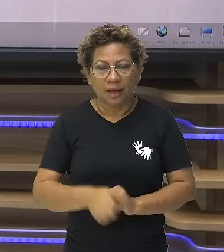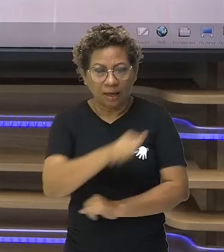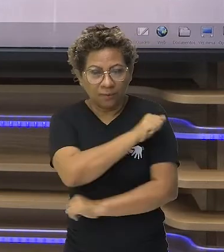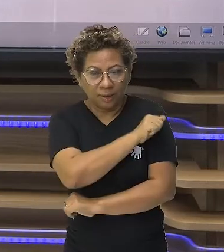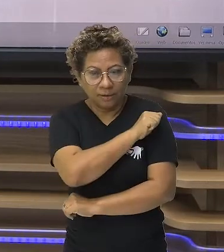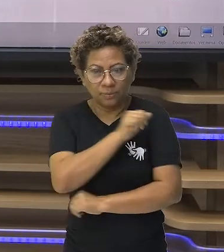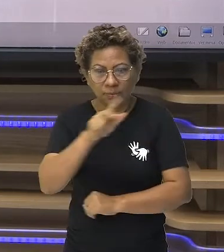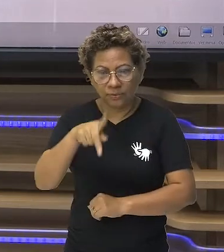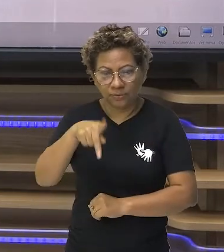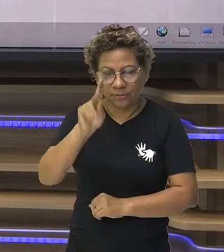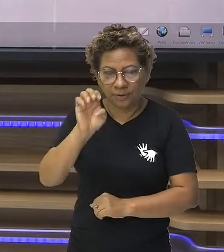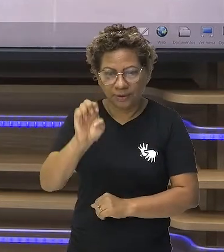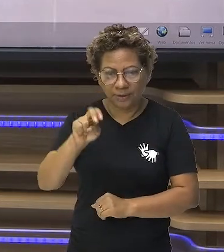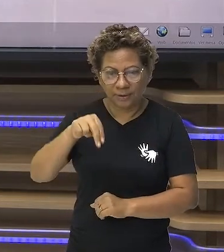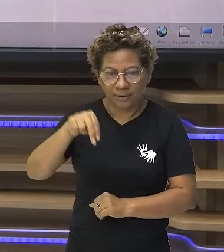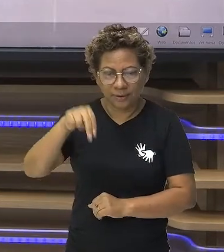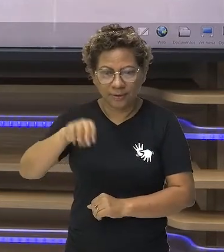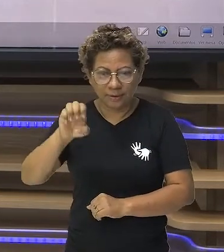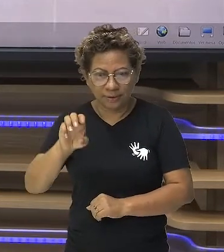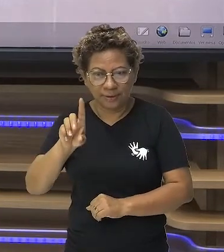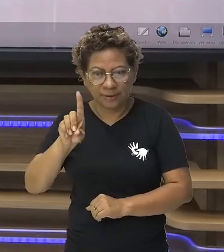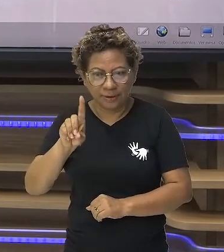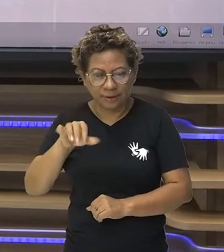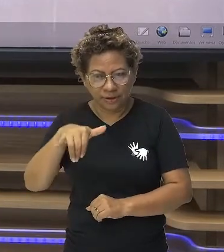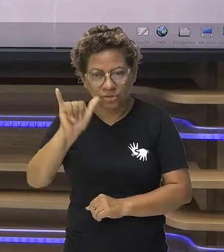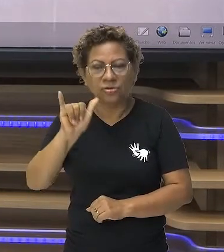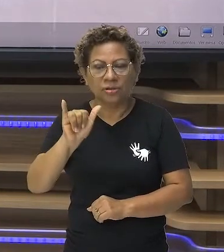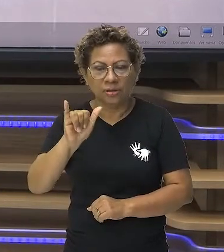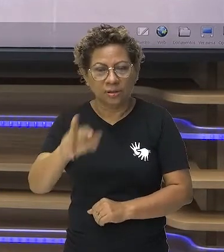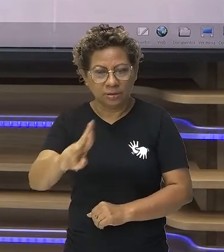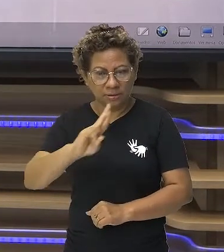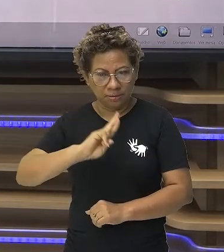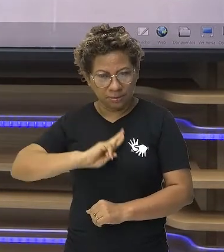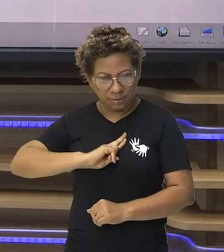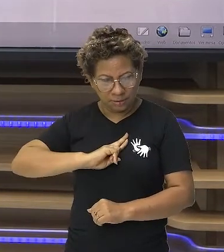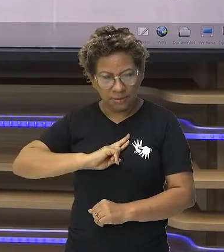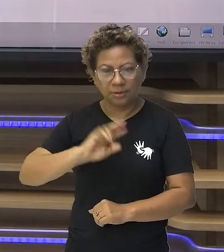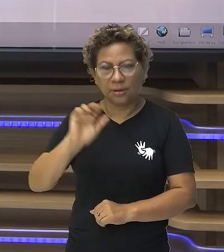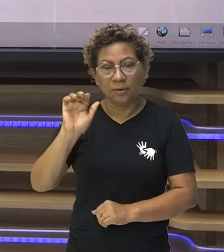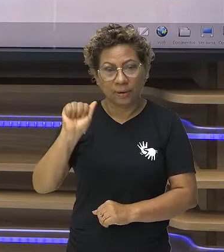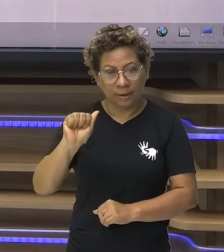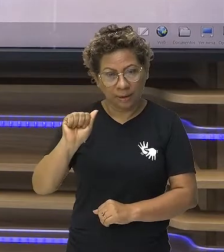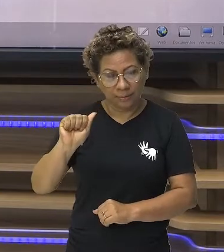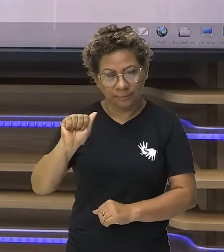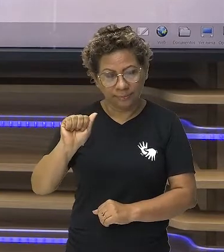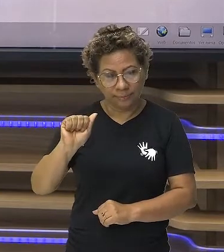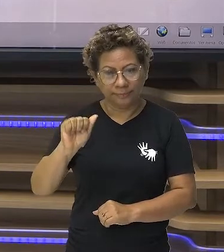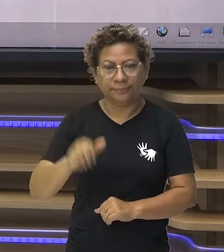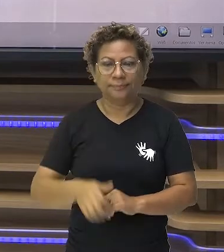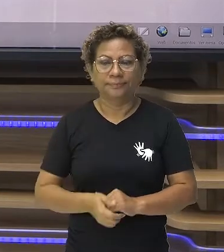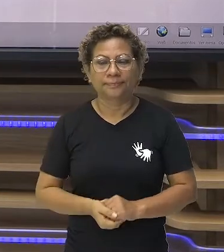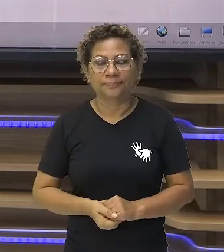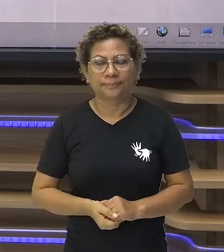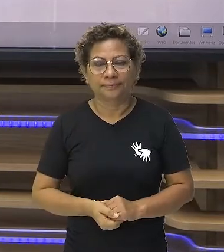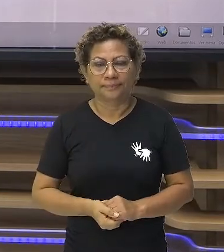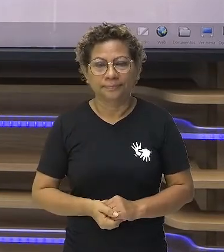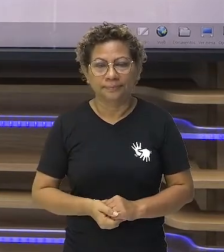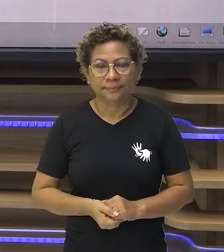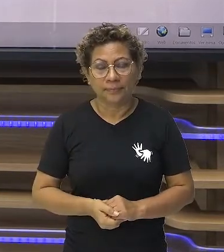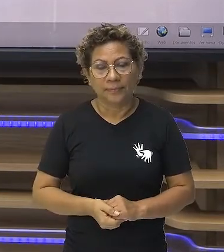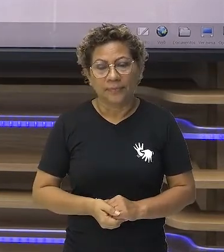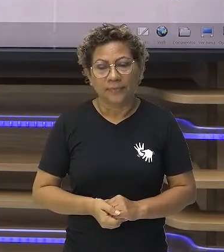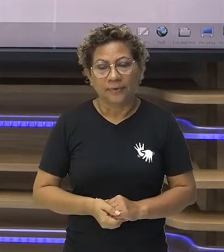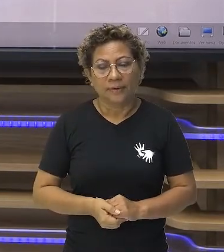sempre participando, colocou letra A, questão, alternativa A, né? Menos 1